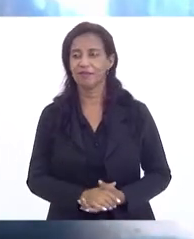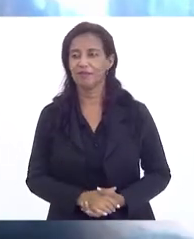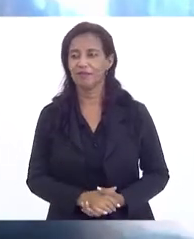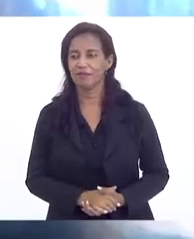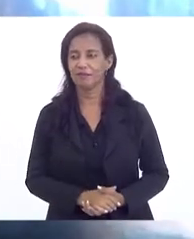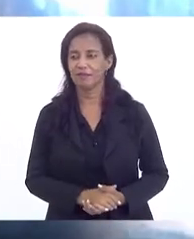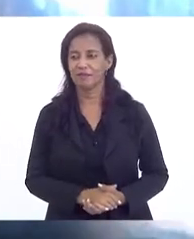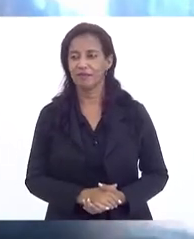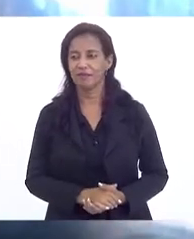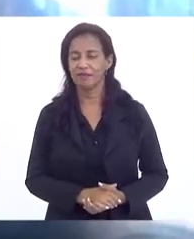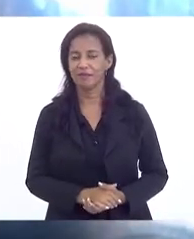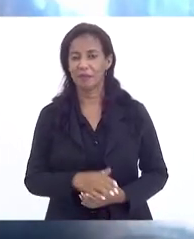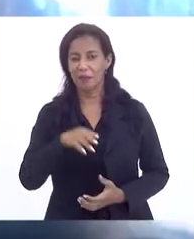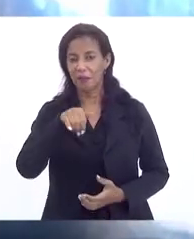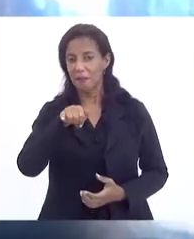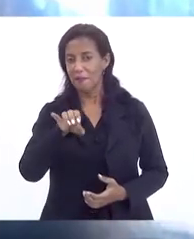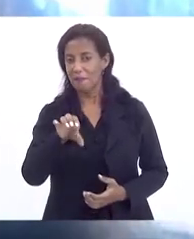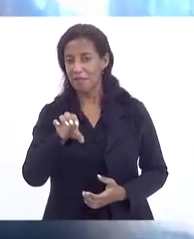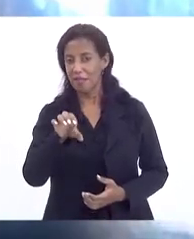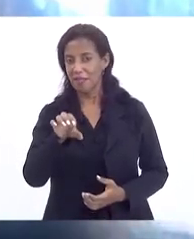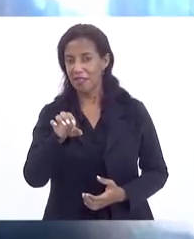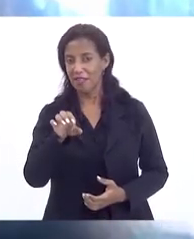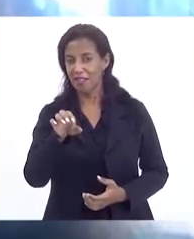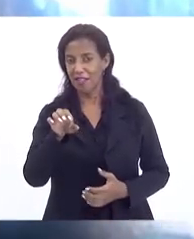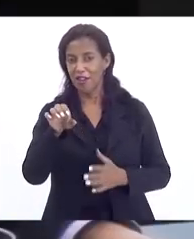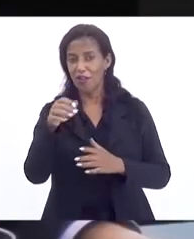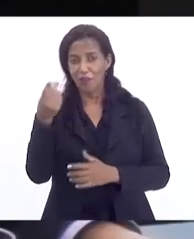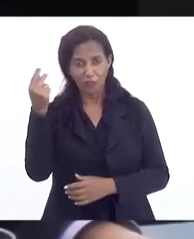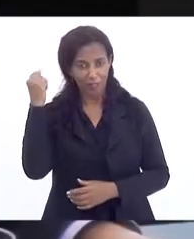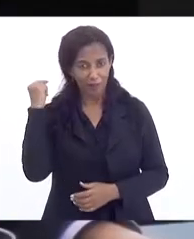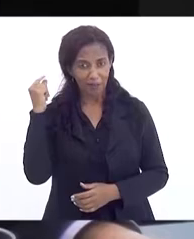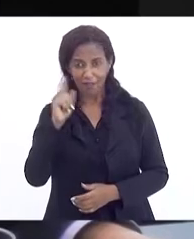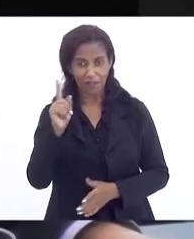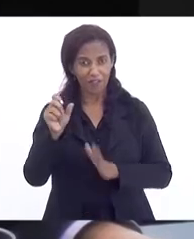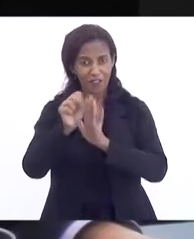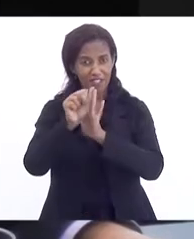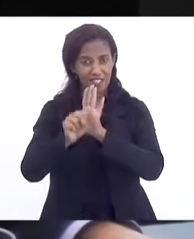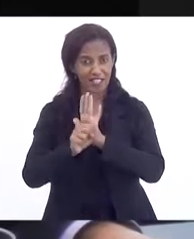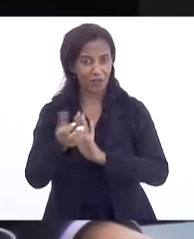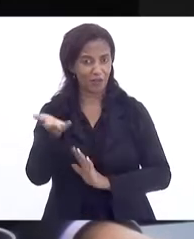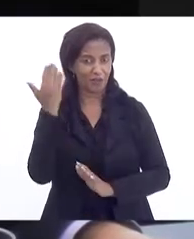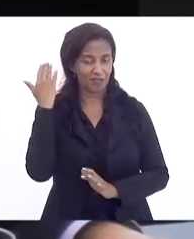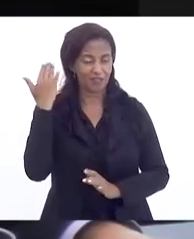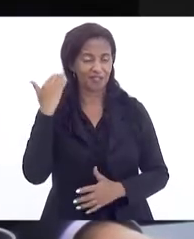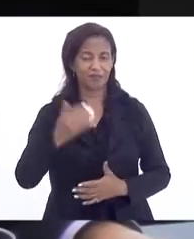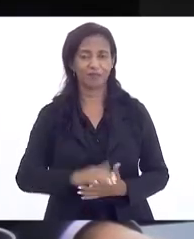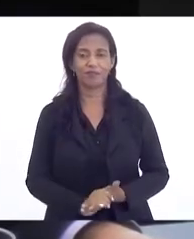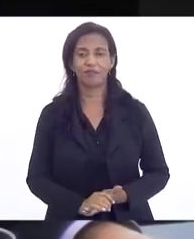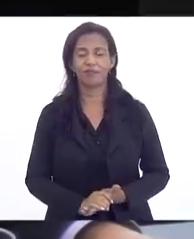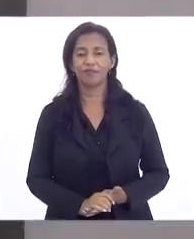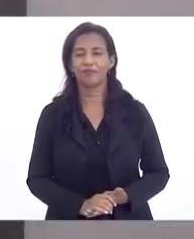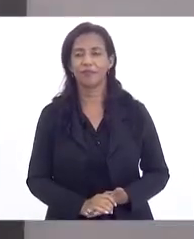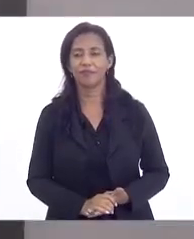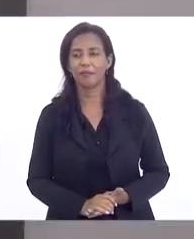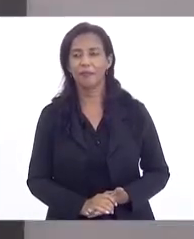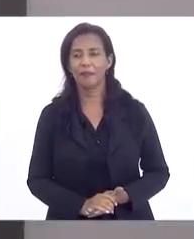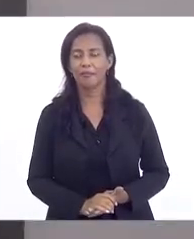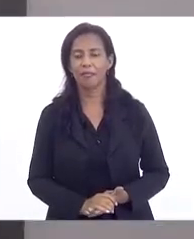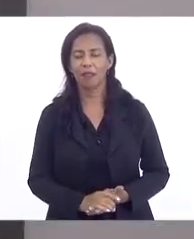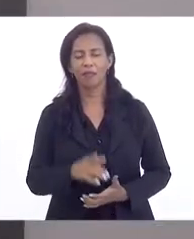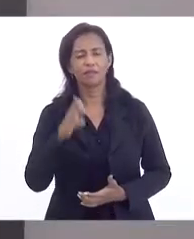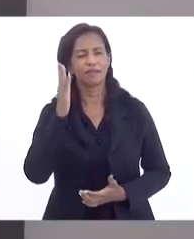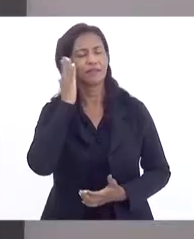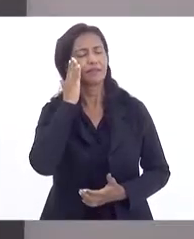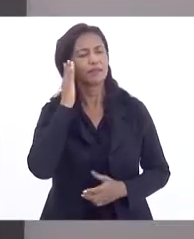não foi há muito tempo atrás, não. Foi no século passado, Mink. É verdade. Antes da gente... Sabe que esse é um